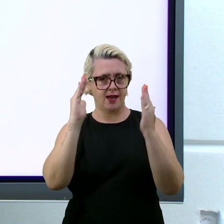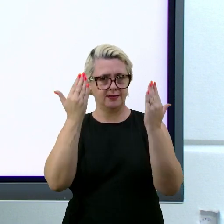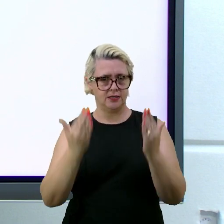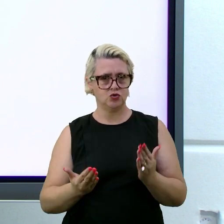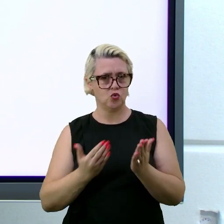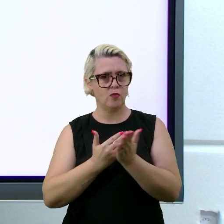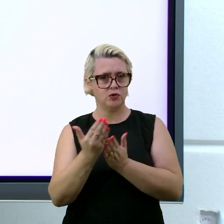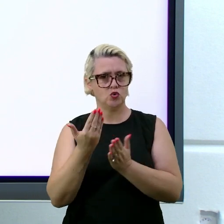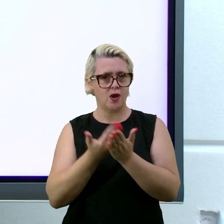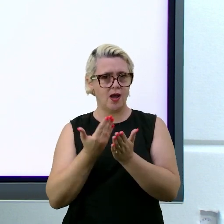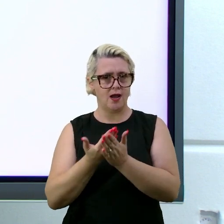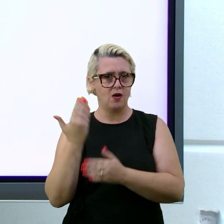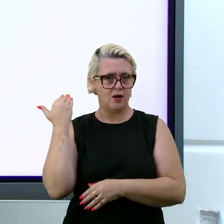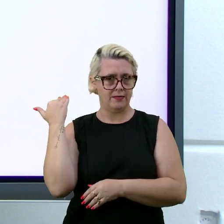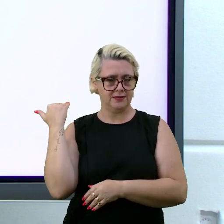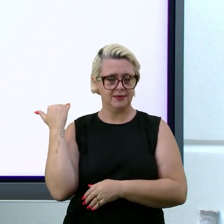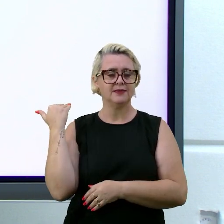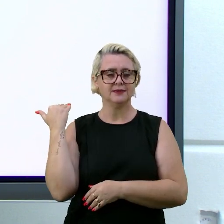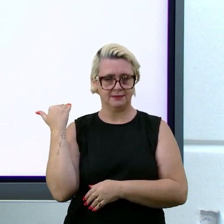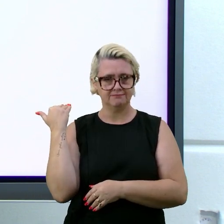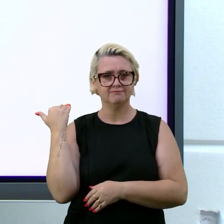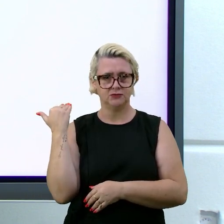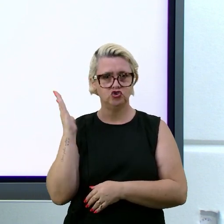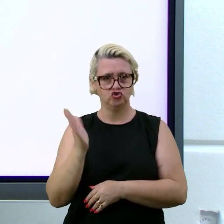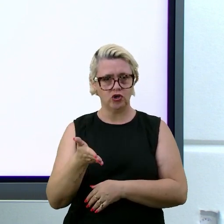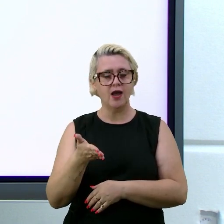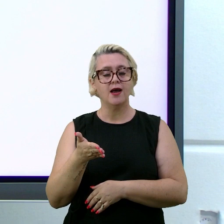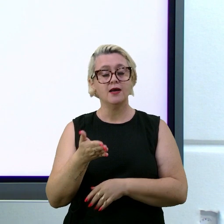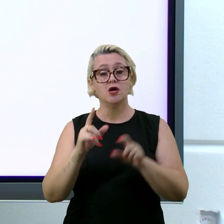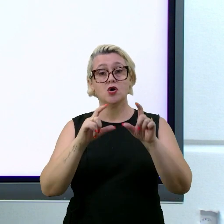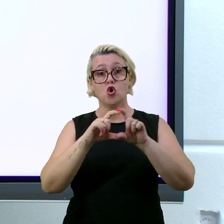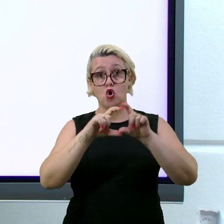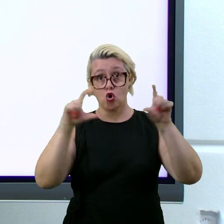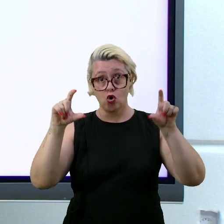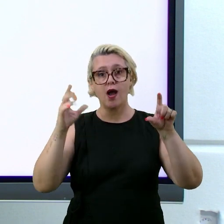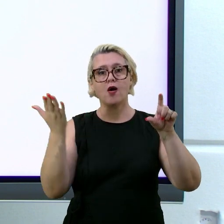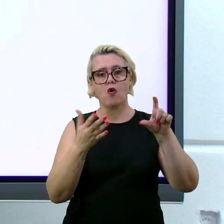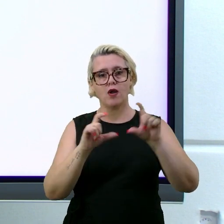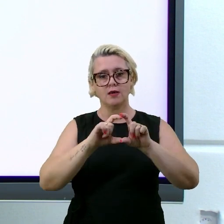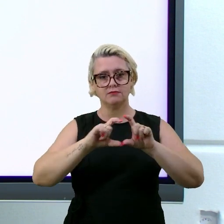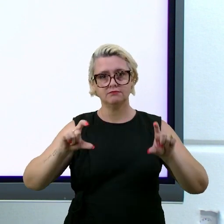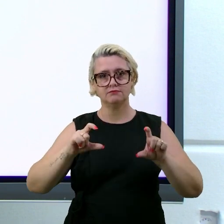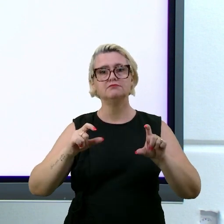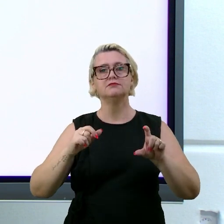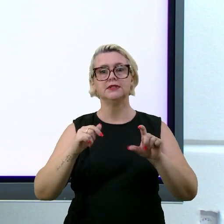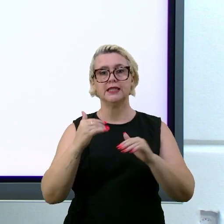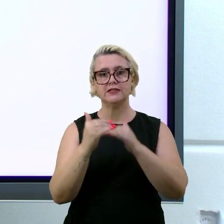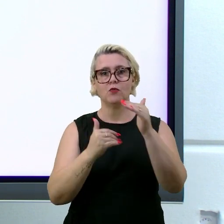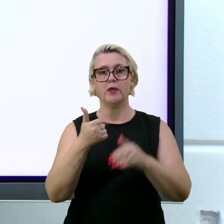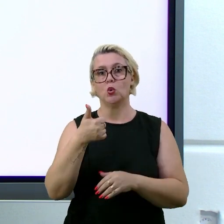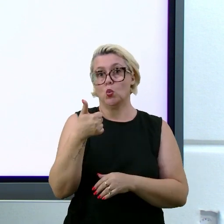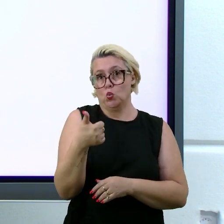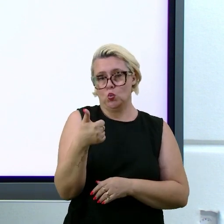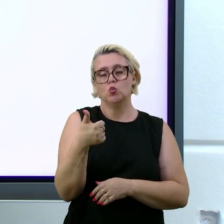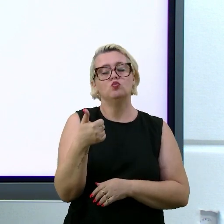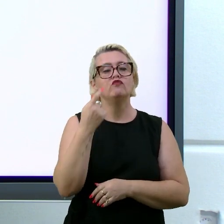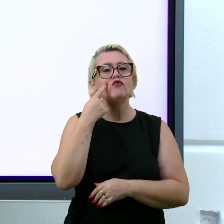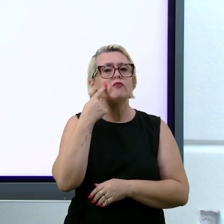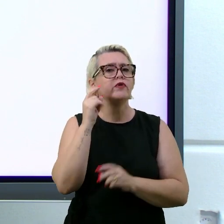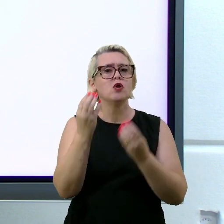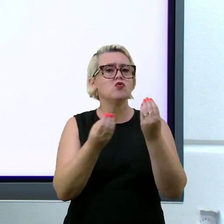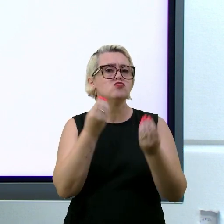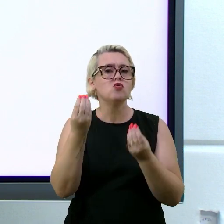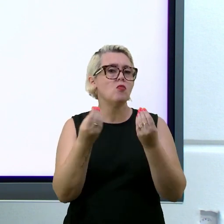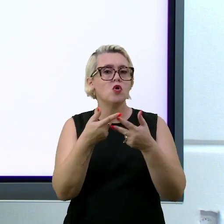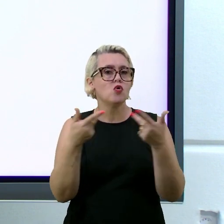nós começamos a analisar, fizemos a introdução e agora nós vamos para o desenvolvimento 1. Então vamos lá ver o que tem